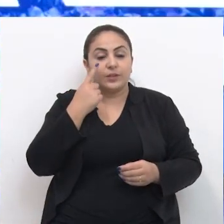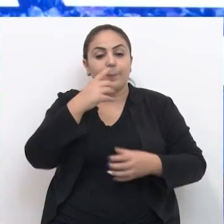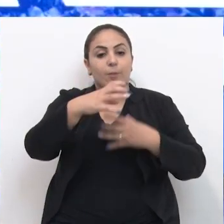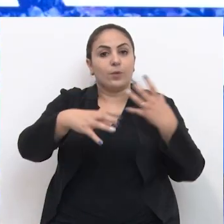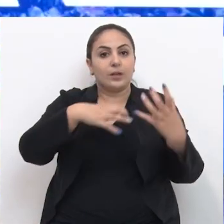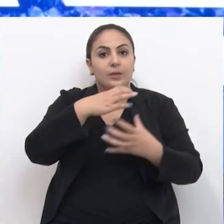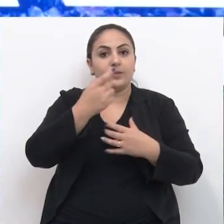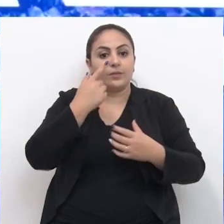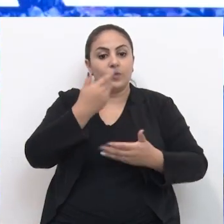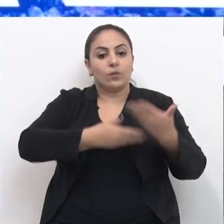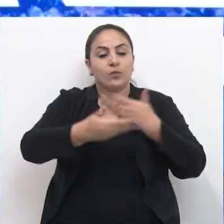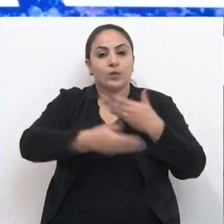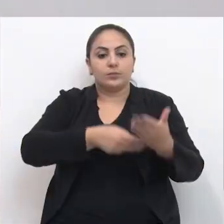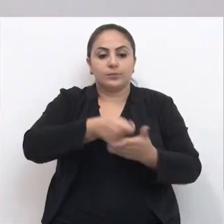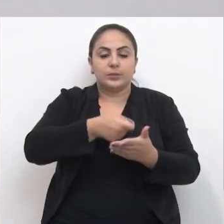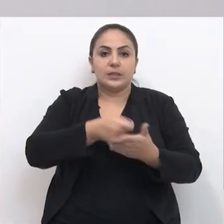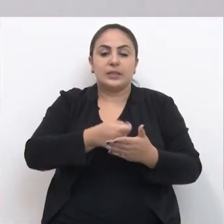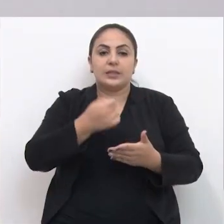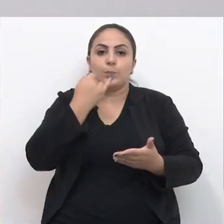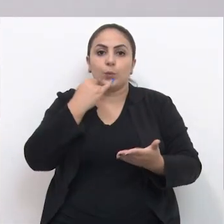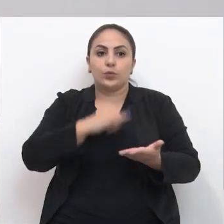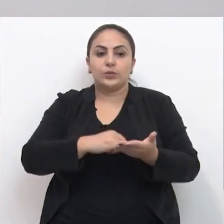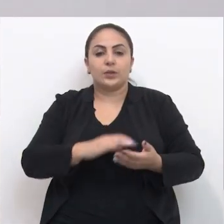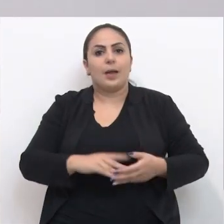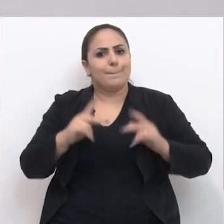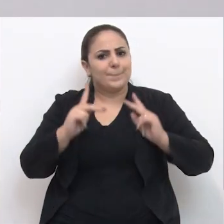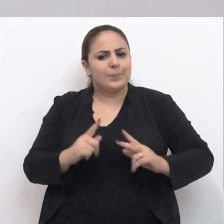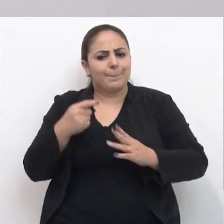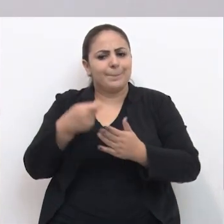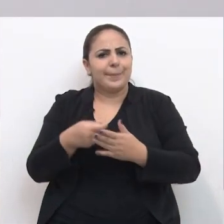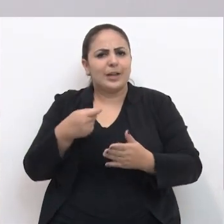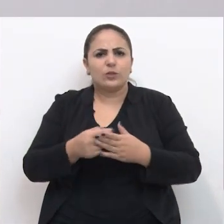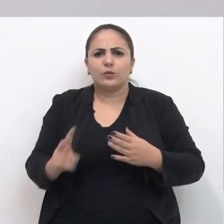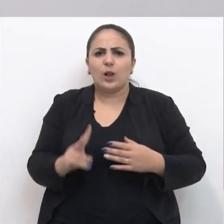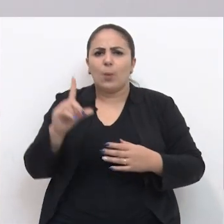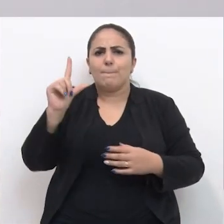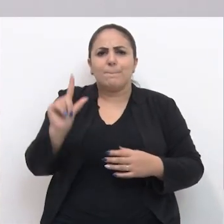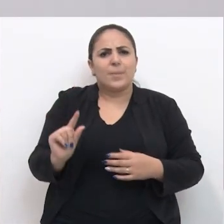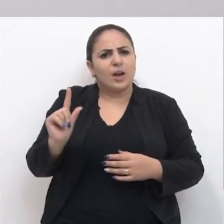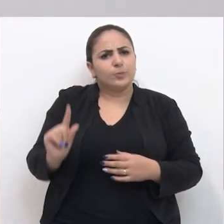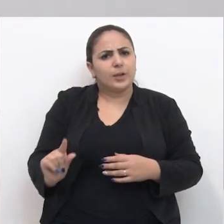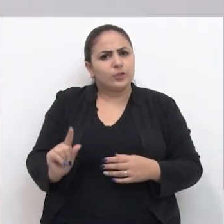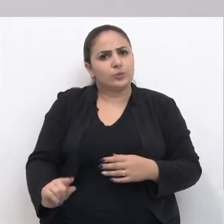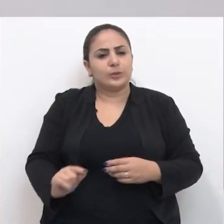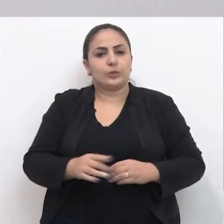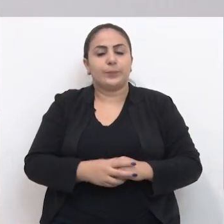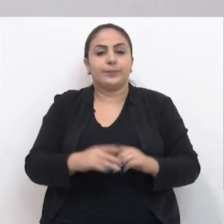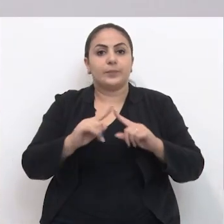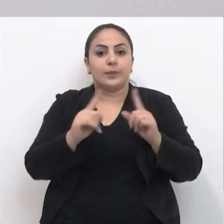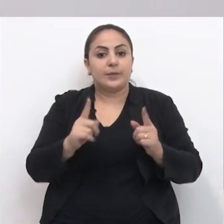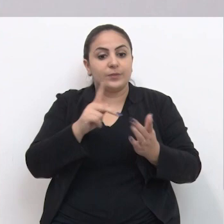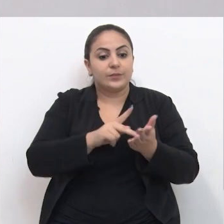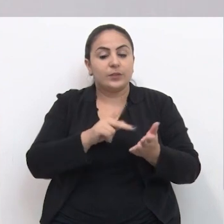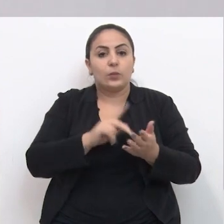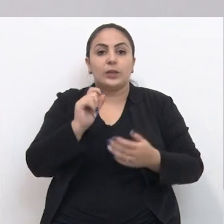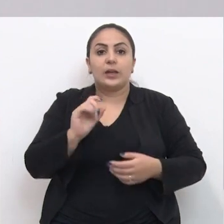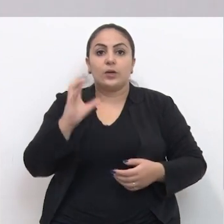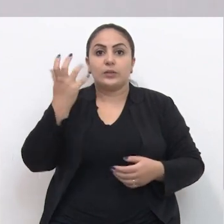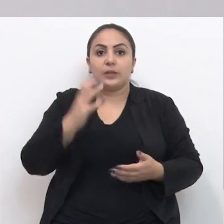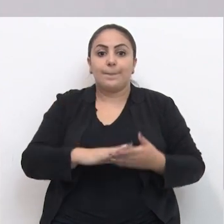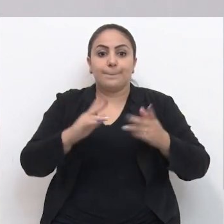envolvendo cobrança do IPTU. As pessoas estavam pagando um valor muito abaixo do mercado. Então, na